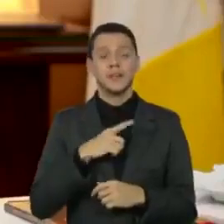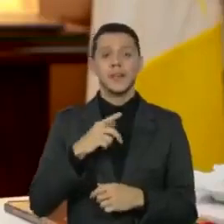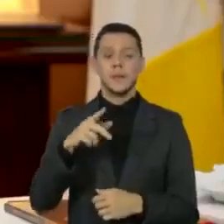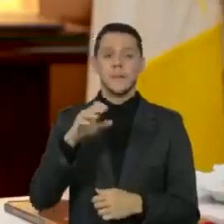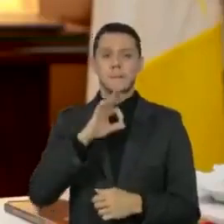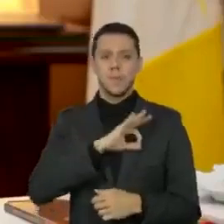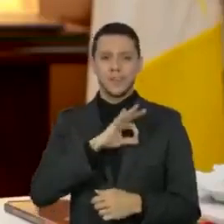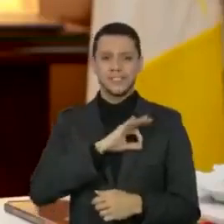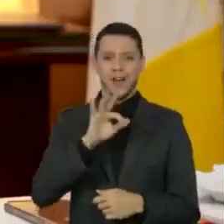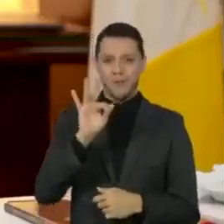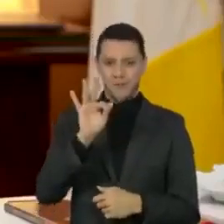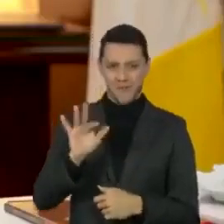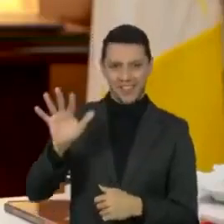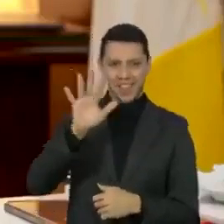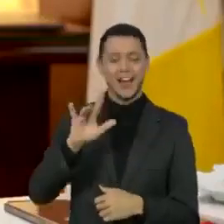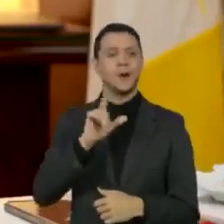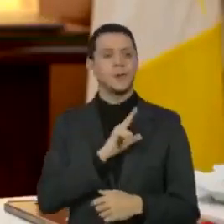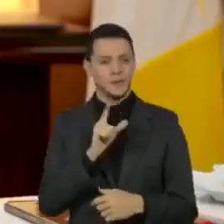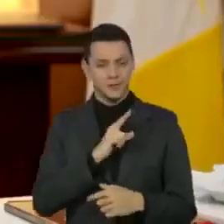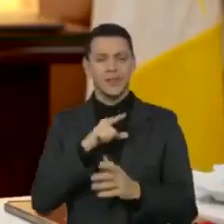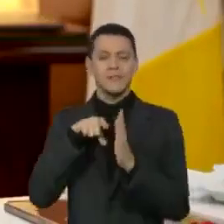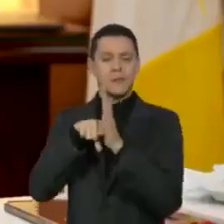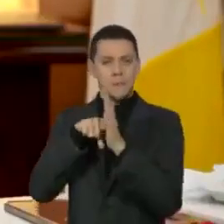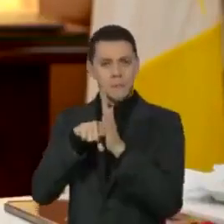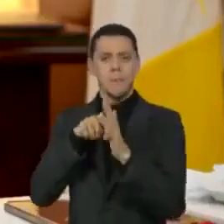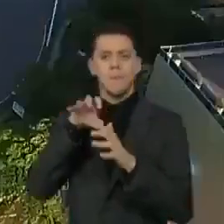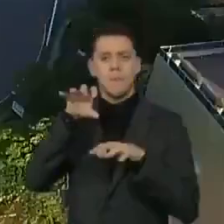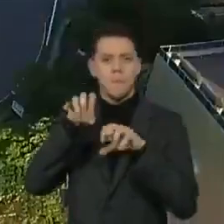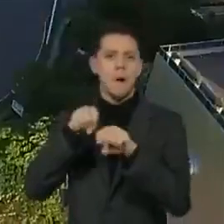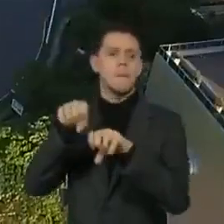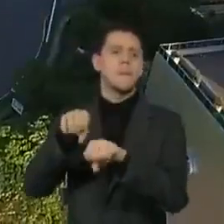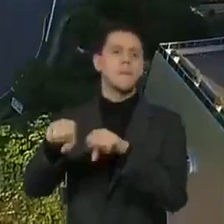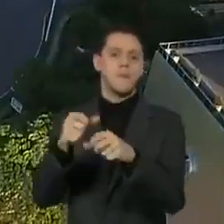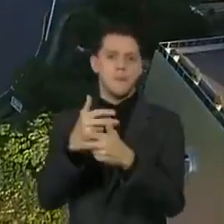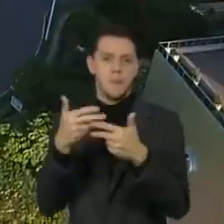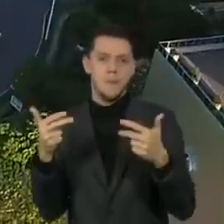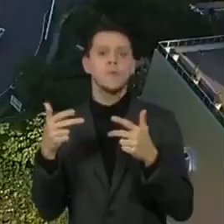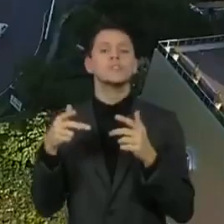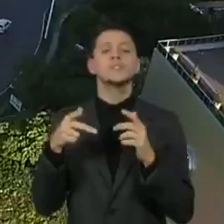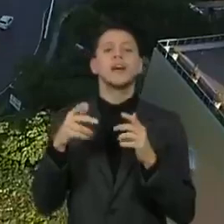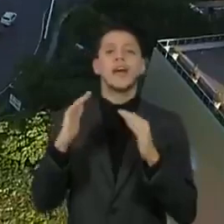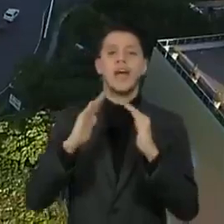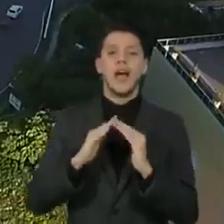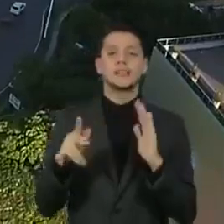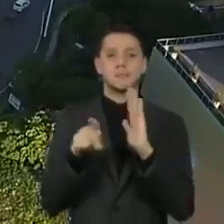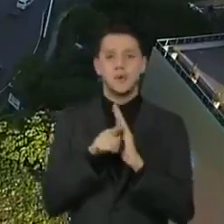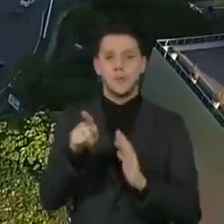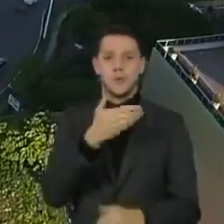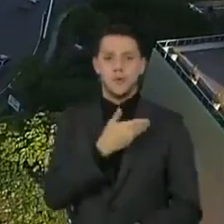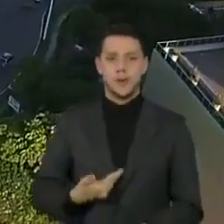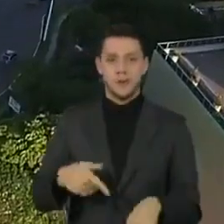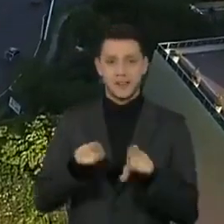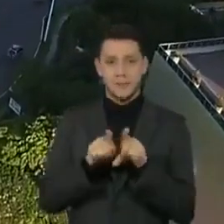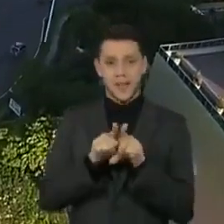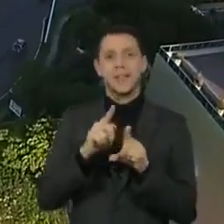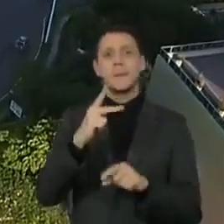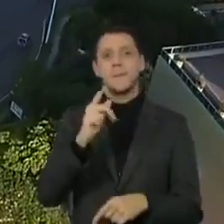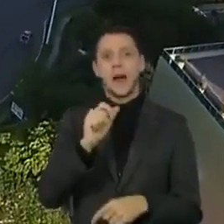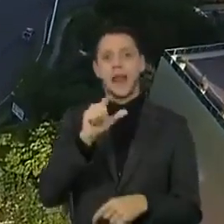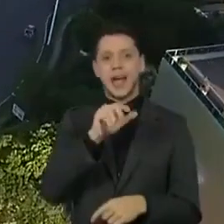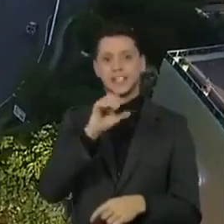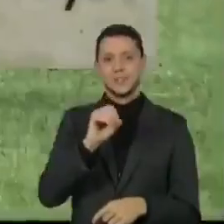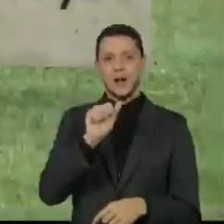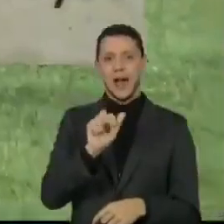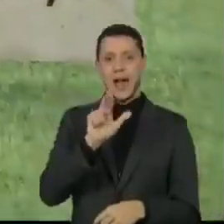manhã mandados de busca e apreensão na casa do governador e também no Palácio Araguaia sede do